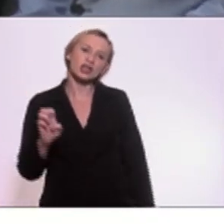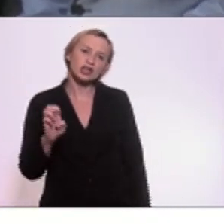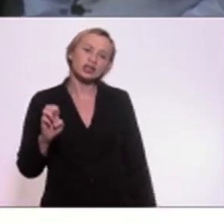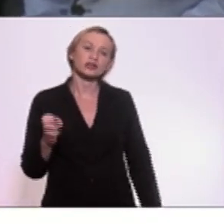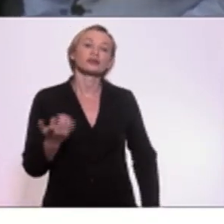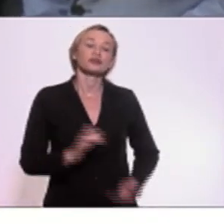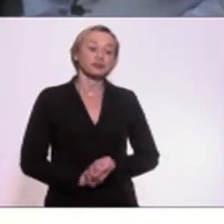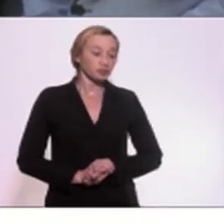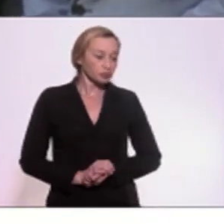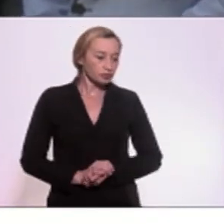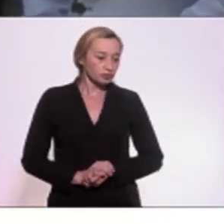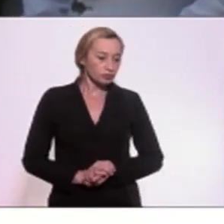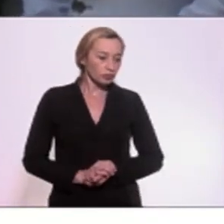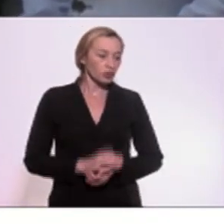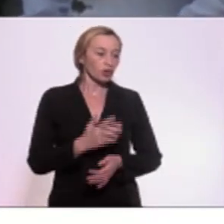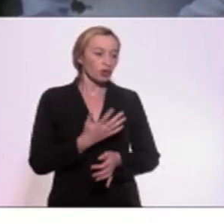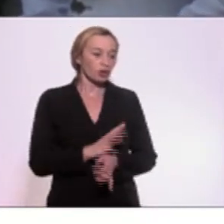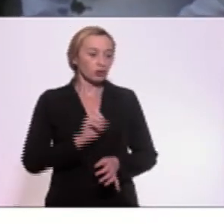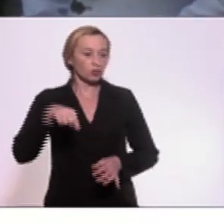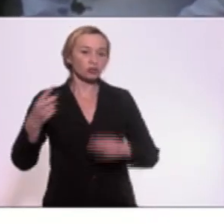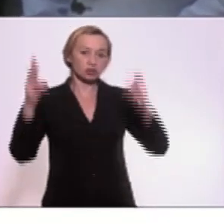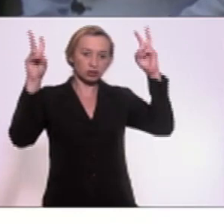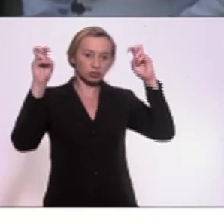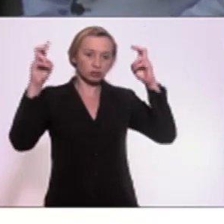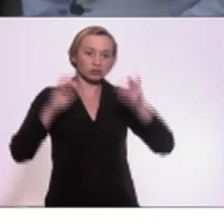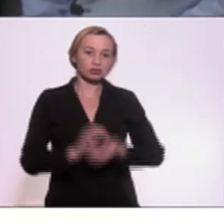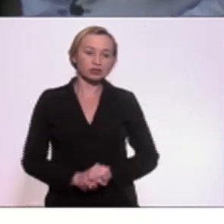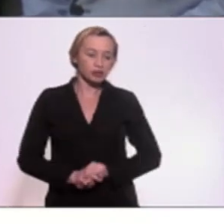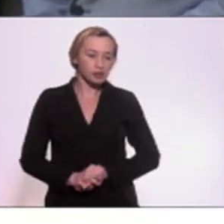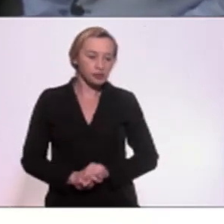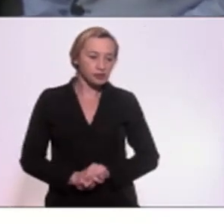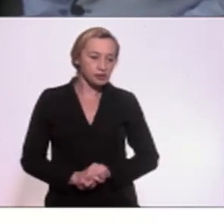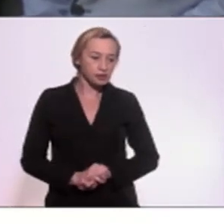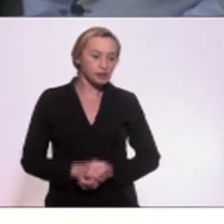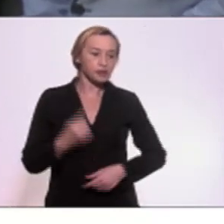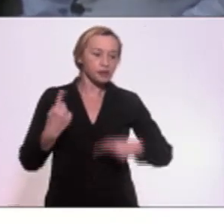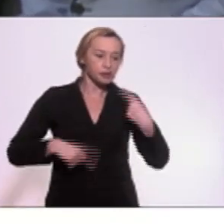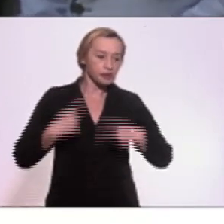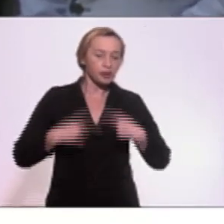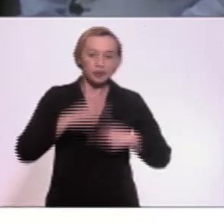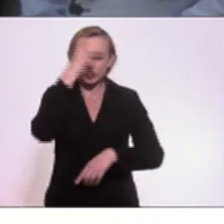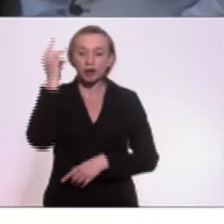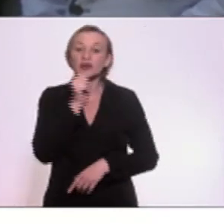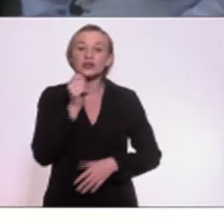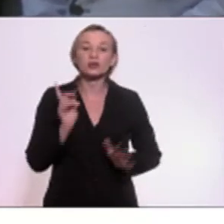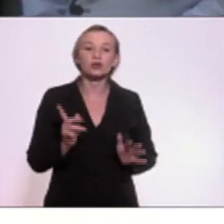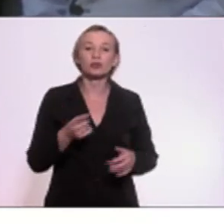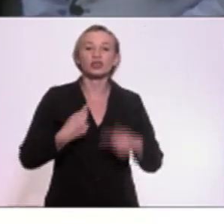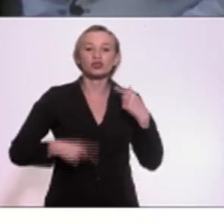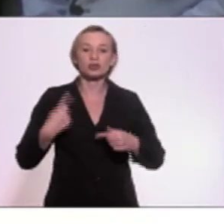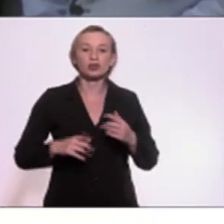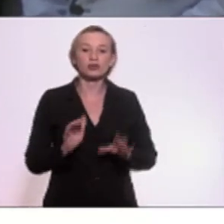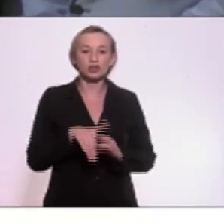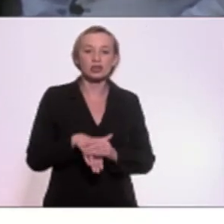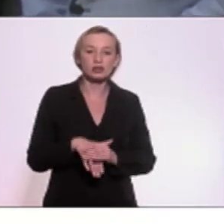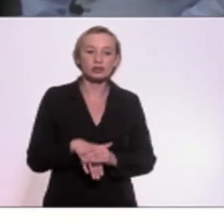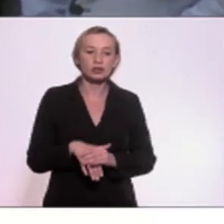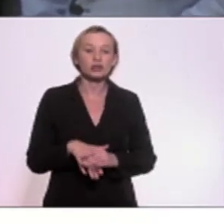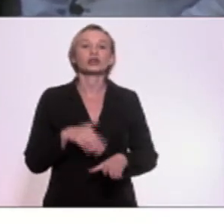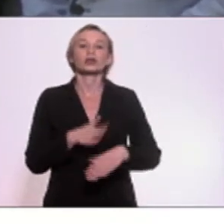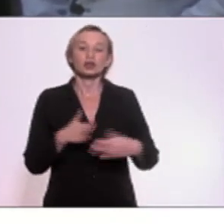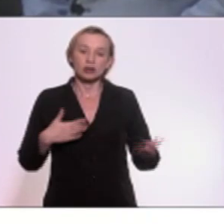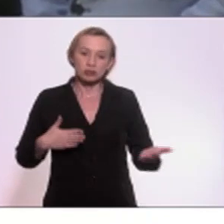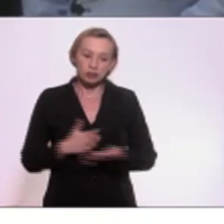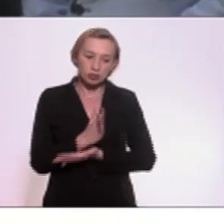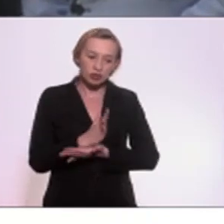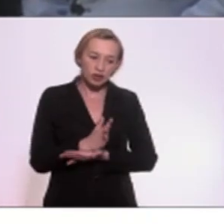de sintomas e tratamento da outras providências. Em discussão, não havendo quem queira discutir, encerra a discussão, em votação, se os que